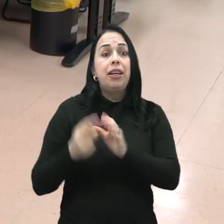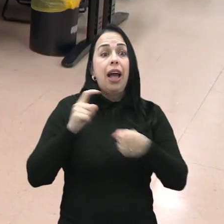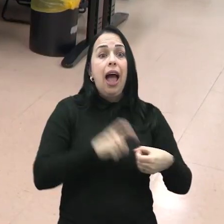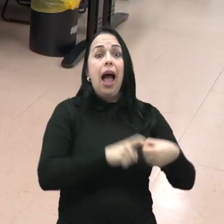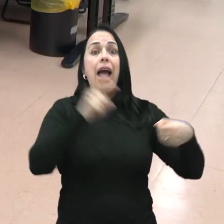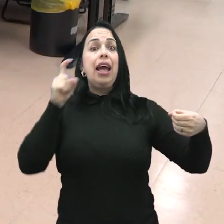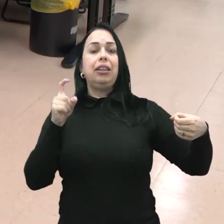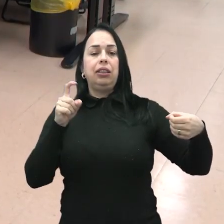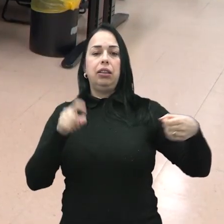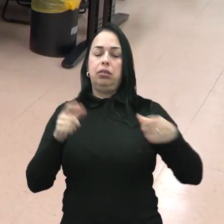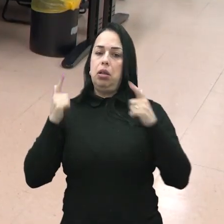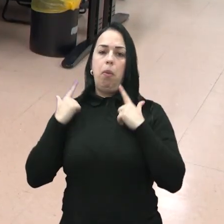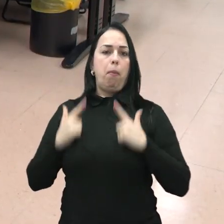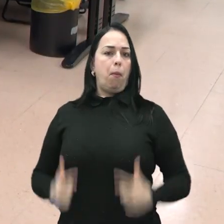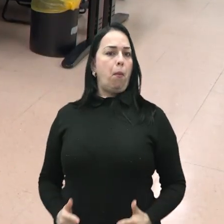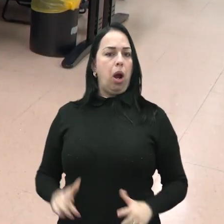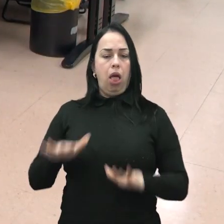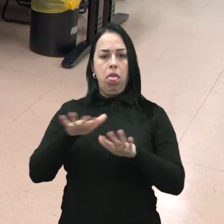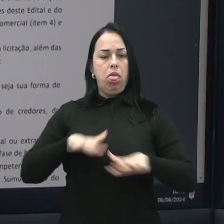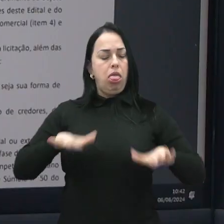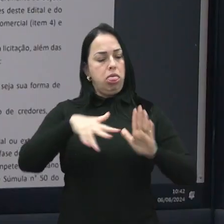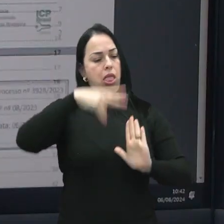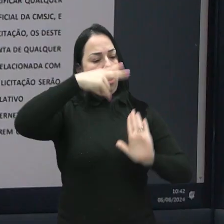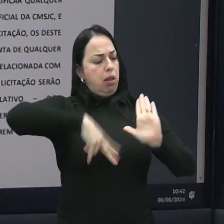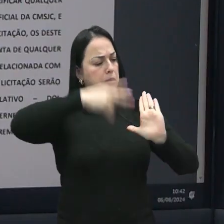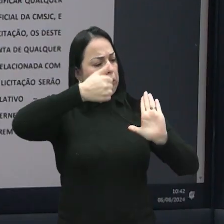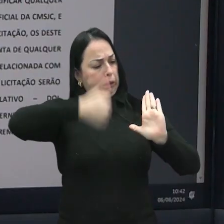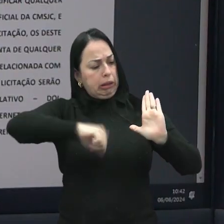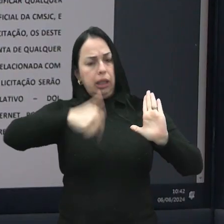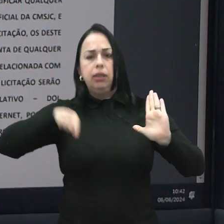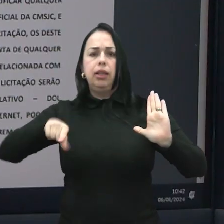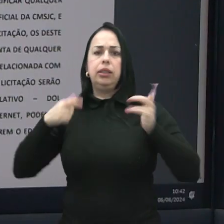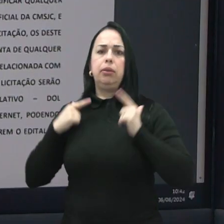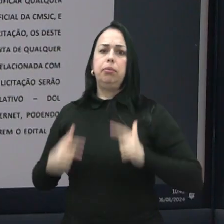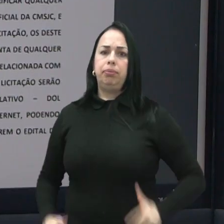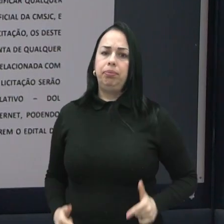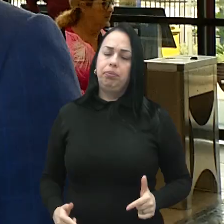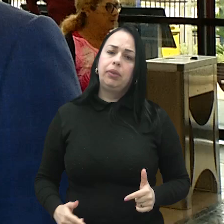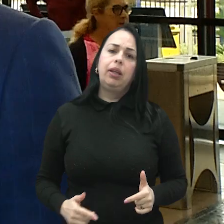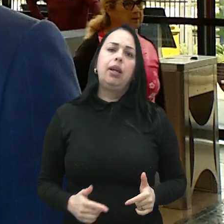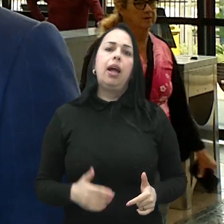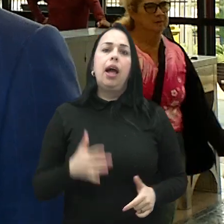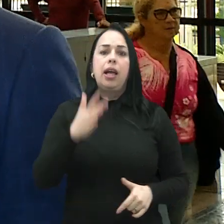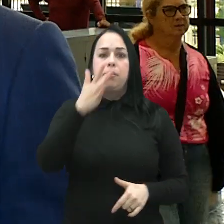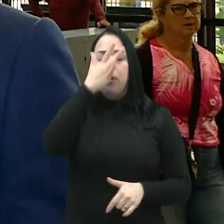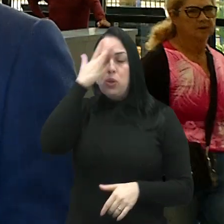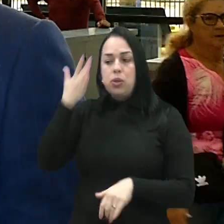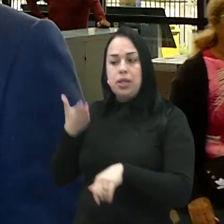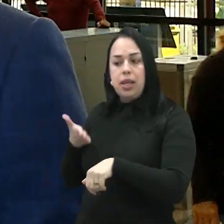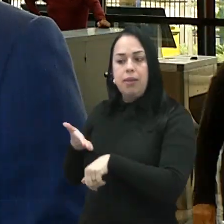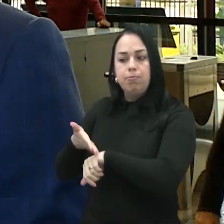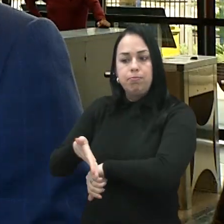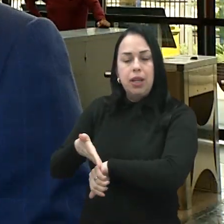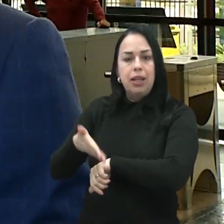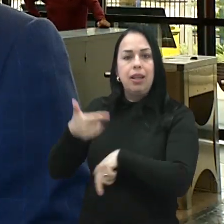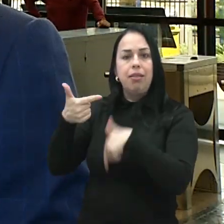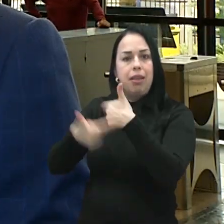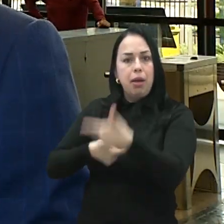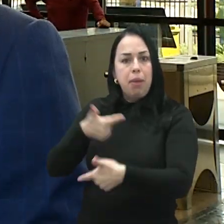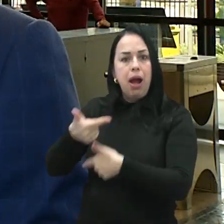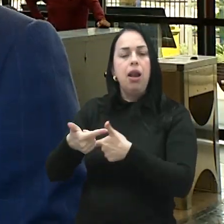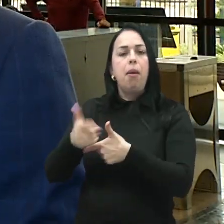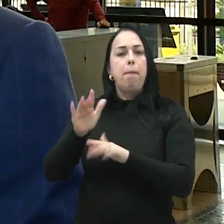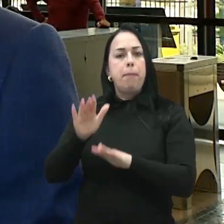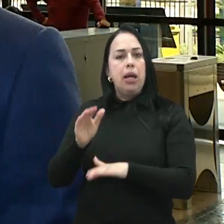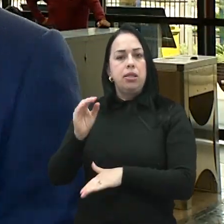autonomia e a imparcialidade do setor na análise das propostas. As pessoas que ingressam nesta carreira